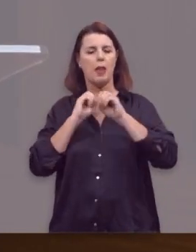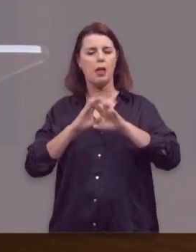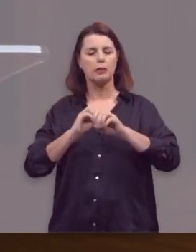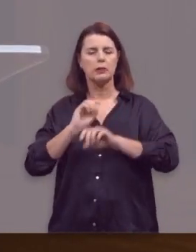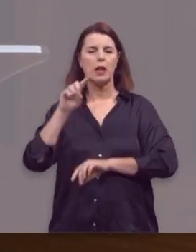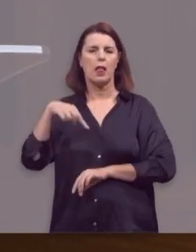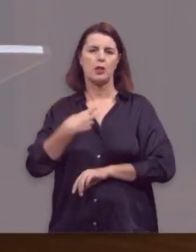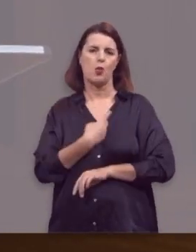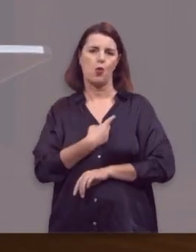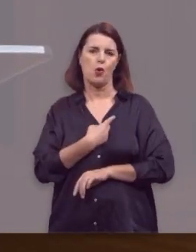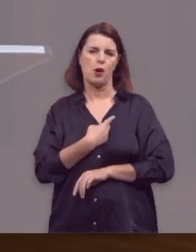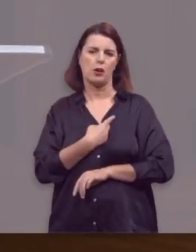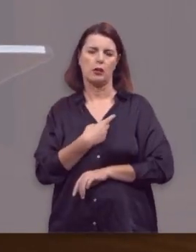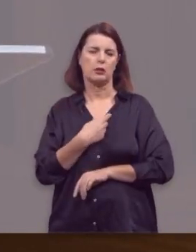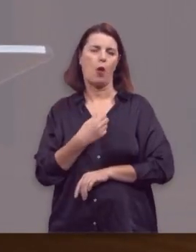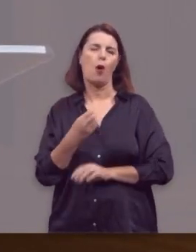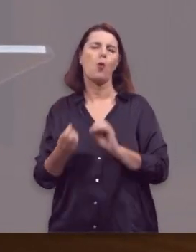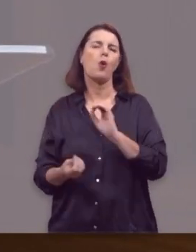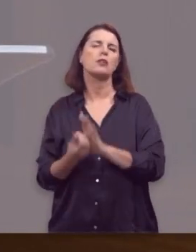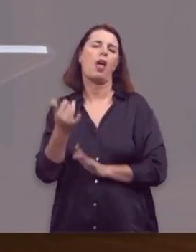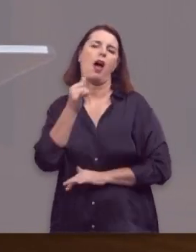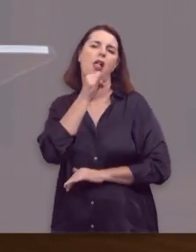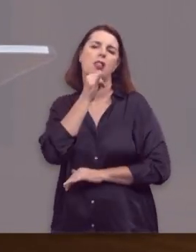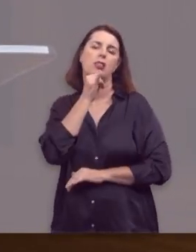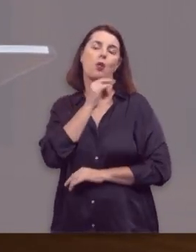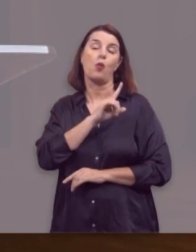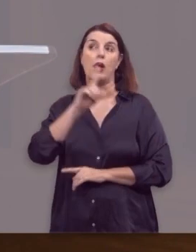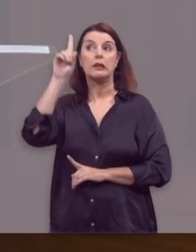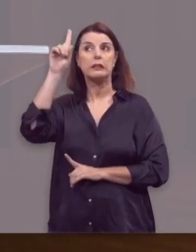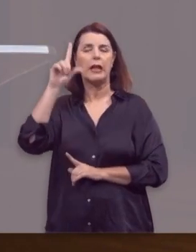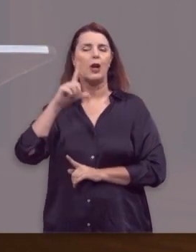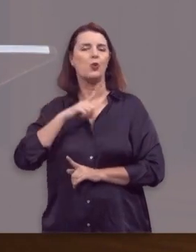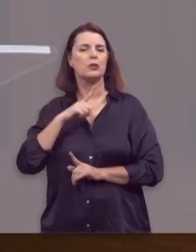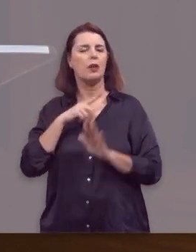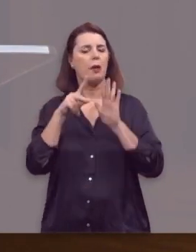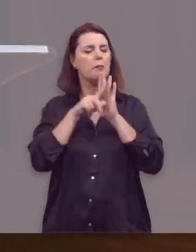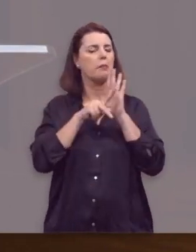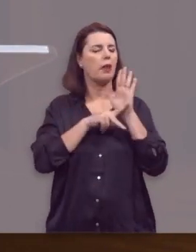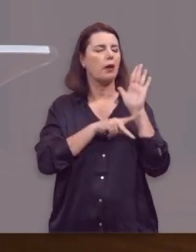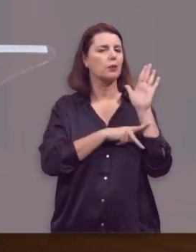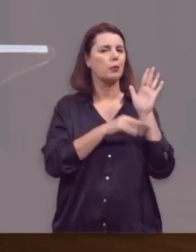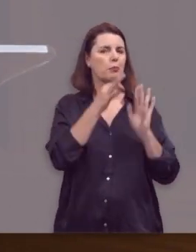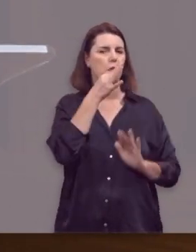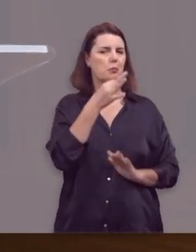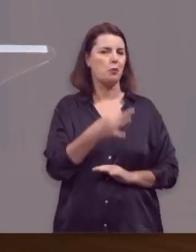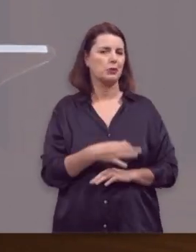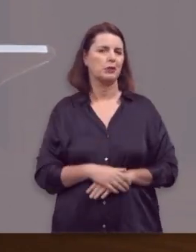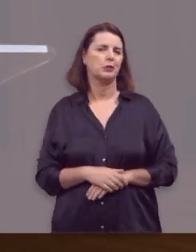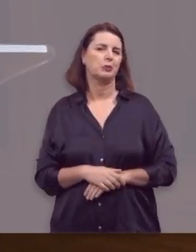pedagógicas. Não acontecem por acaso. Deus tem um propósito.